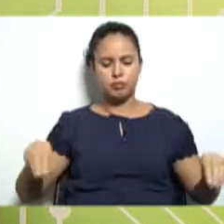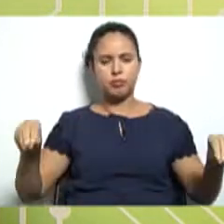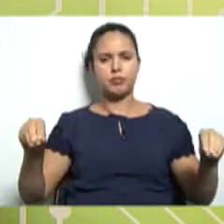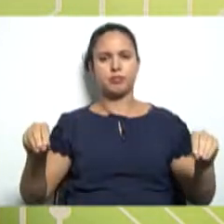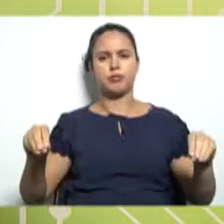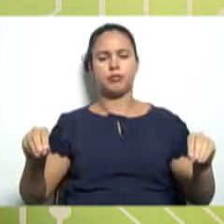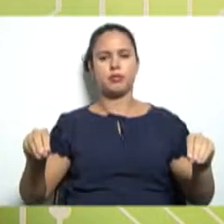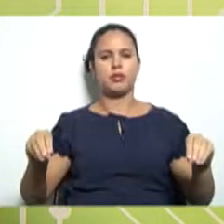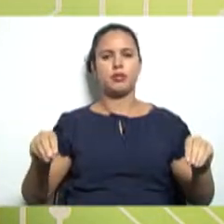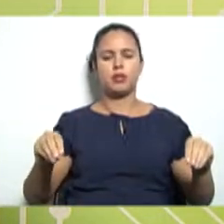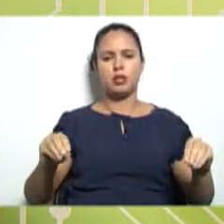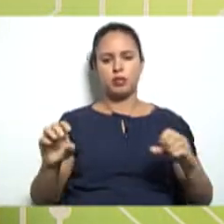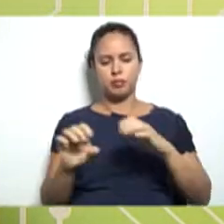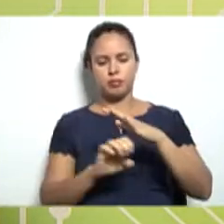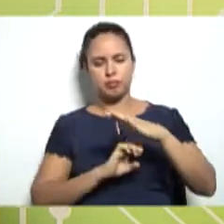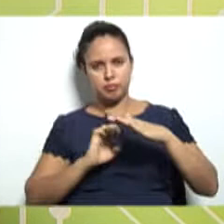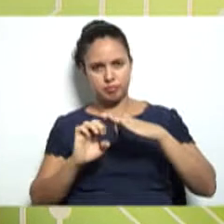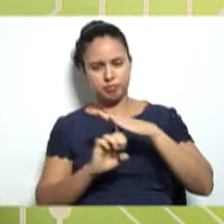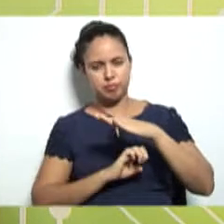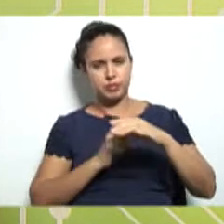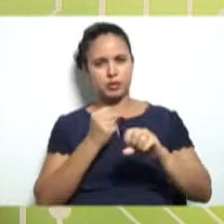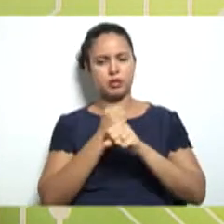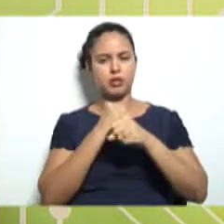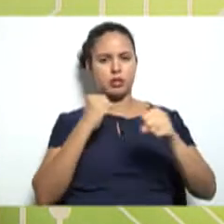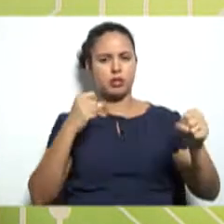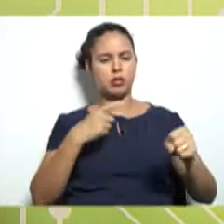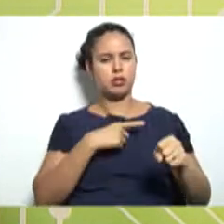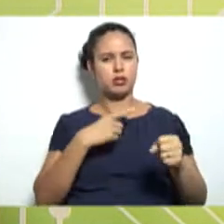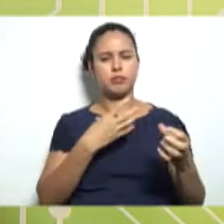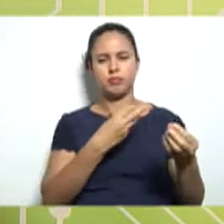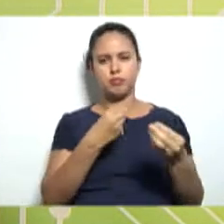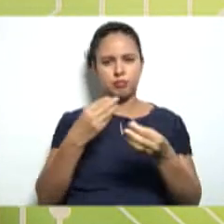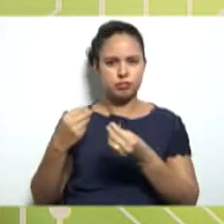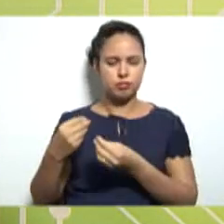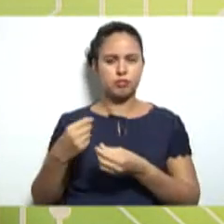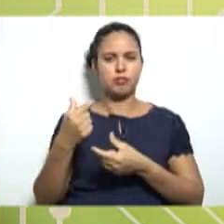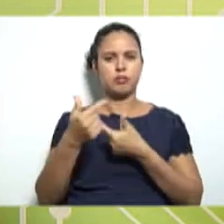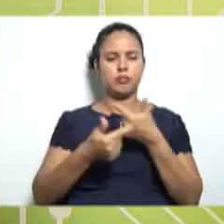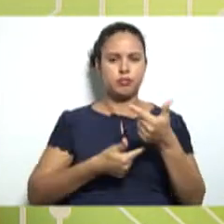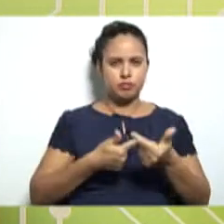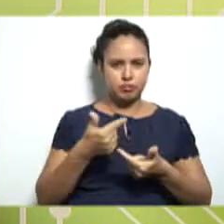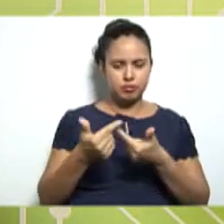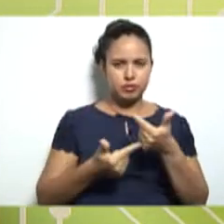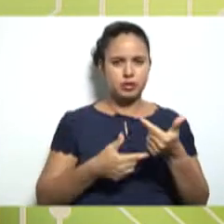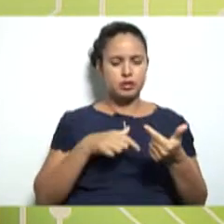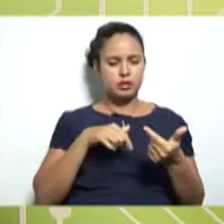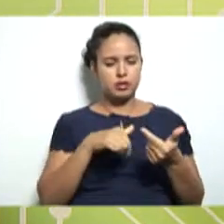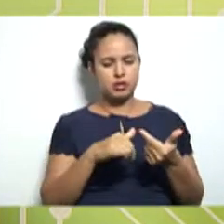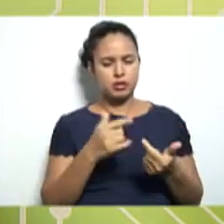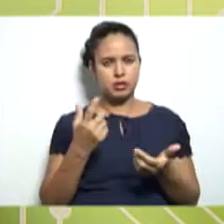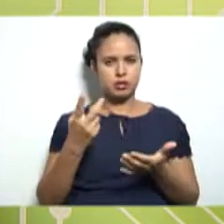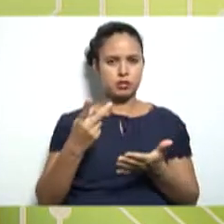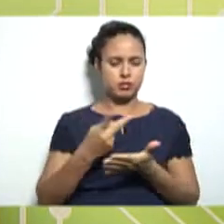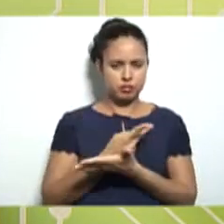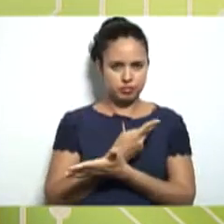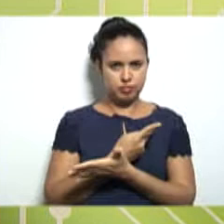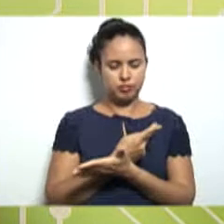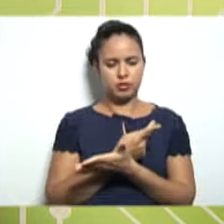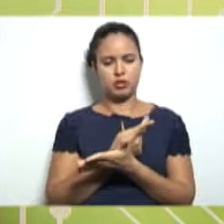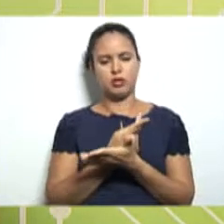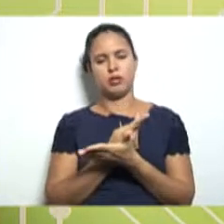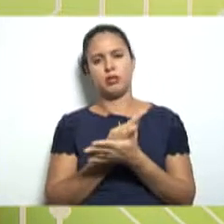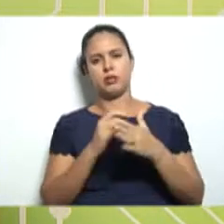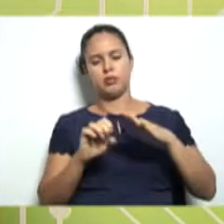Pessoal, empresa muito grande, que tem milhares de funcionários, se ela entra numa dificuldade financeira, já acontecendo no Brasil, os seus